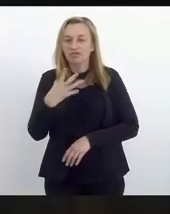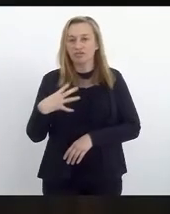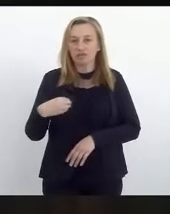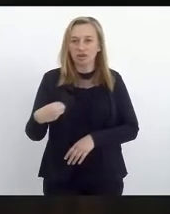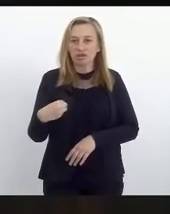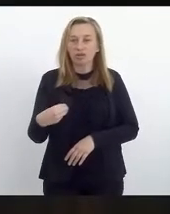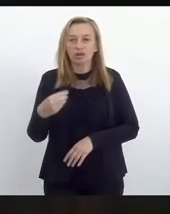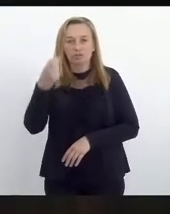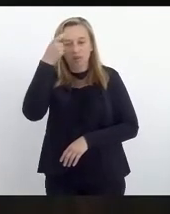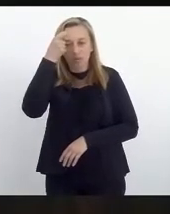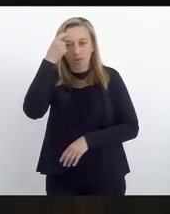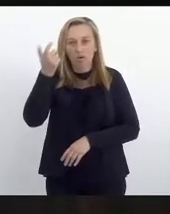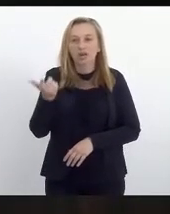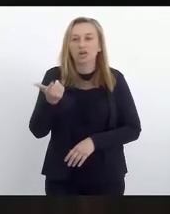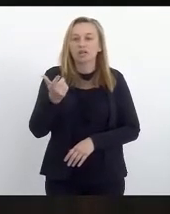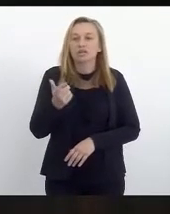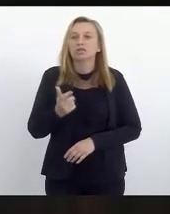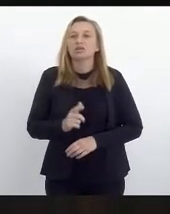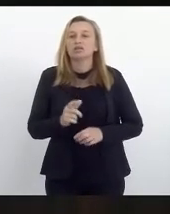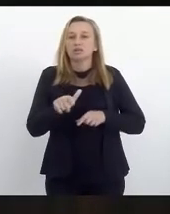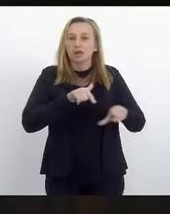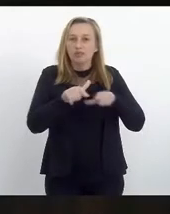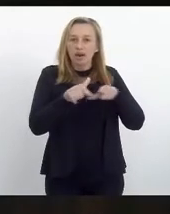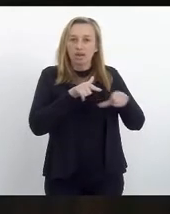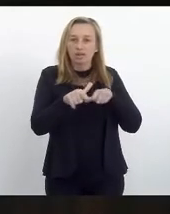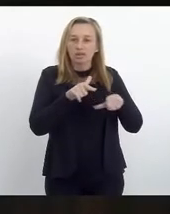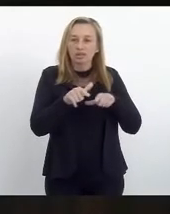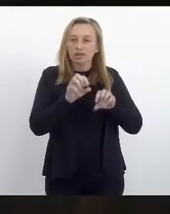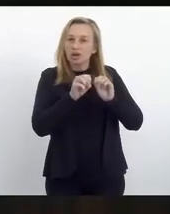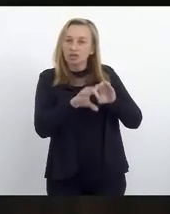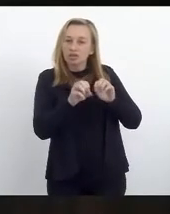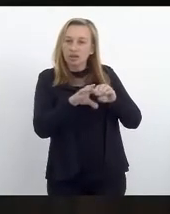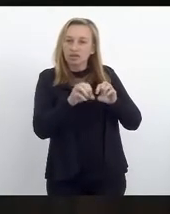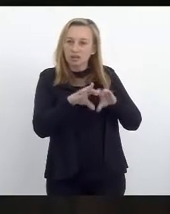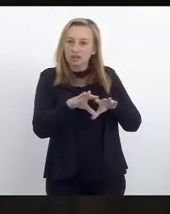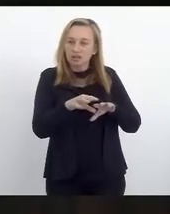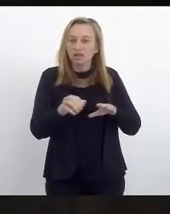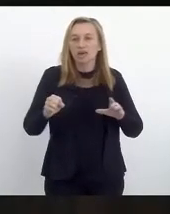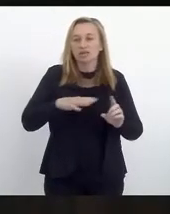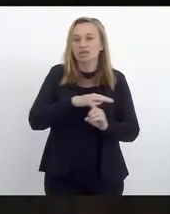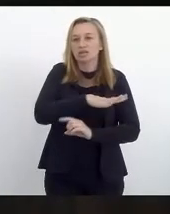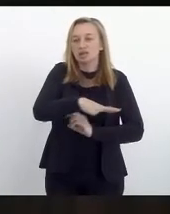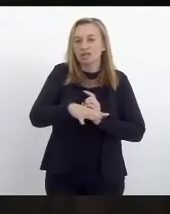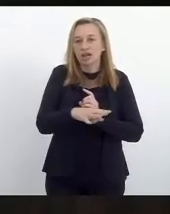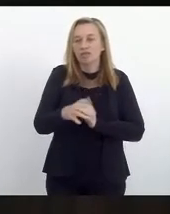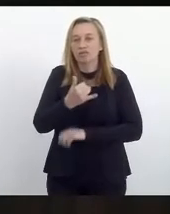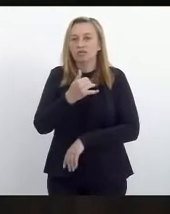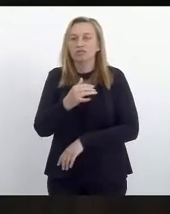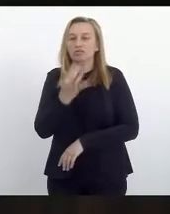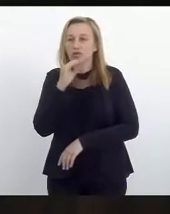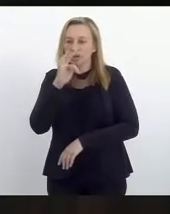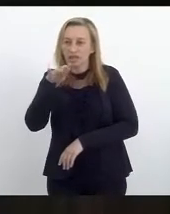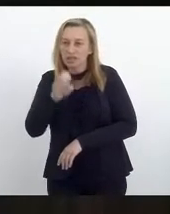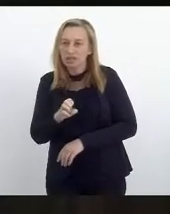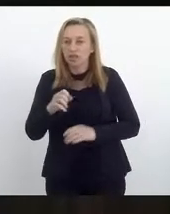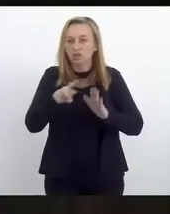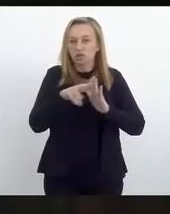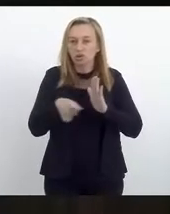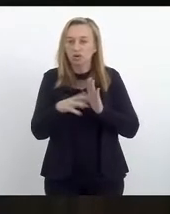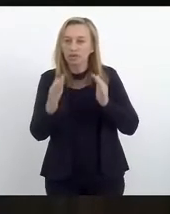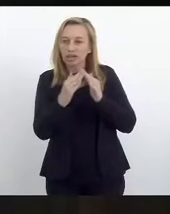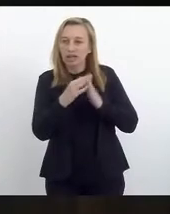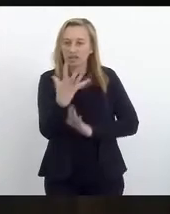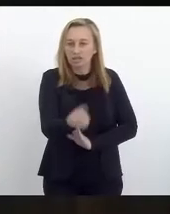em memória, pelos relevantes serviços educacionais prestados à sociedade fluminense. Parecer da Comissão de Normas Externas e Proposições